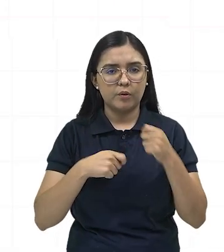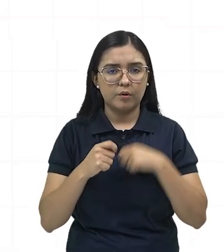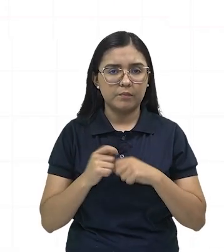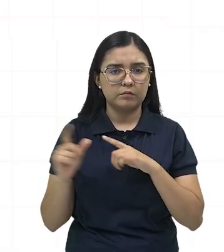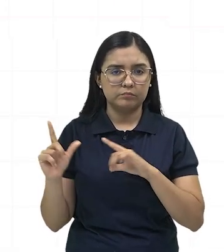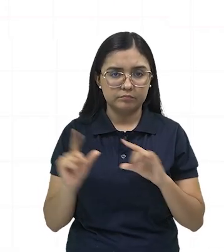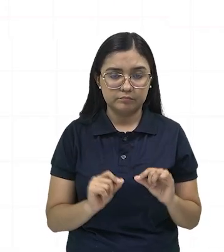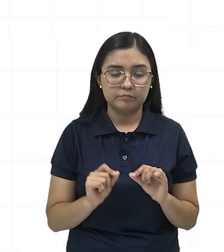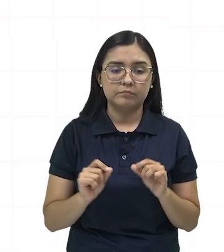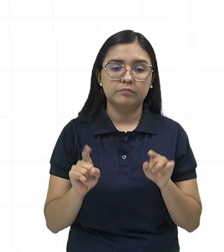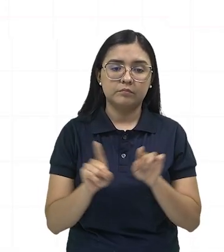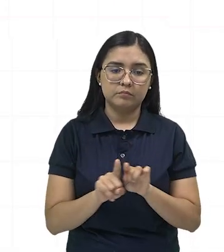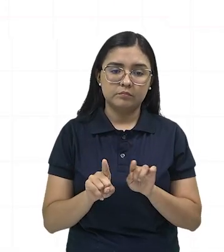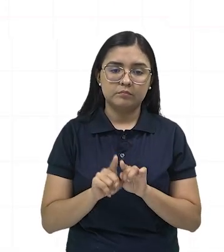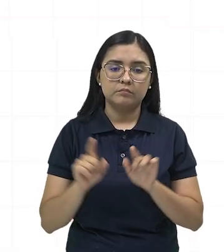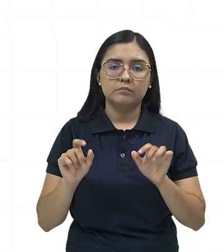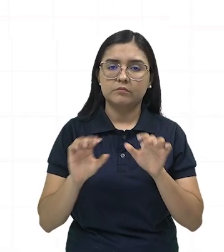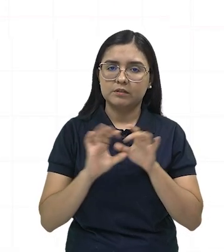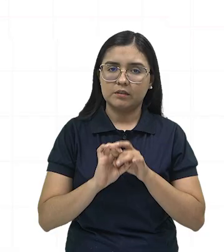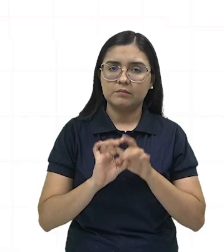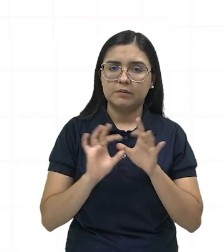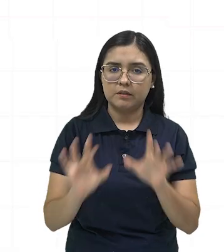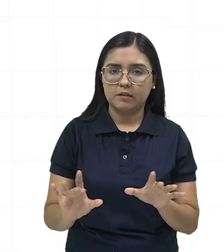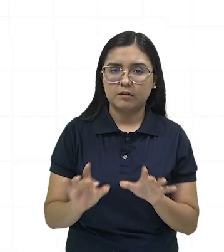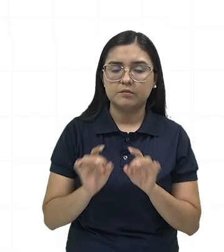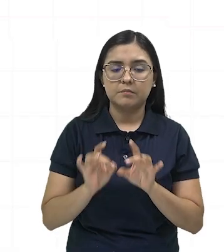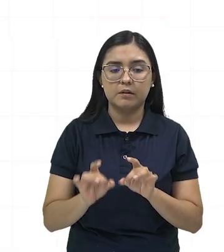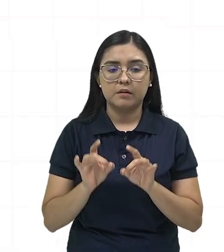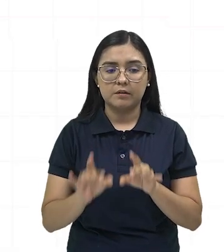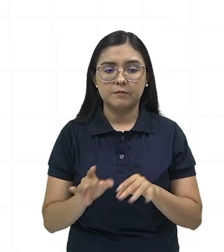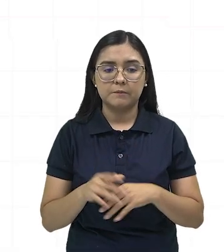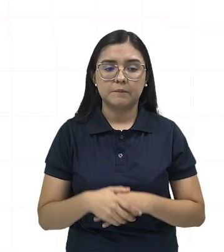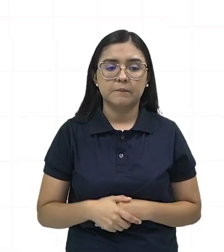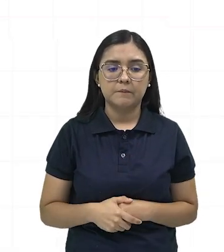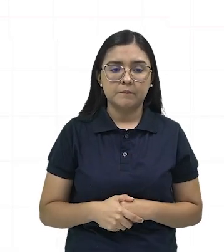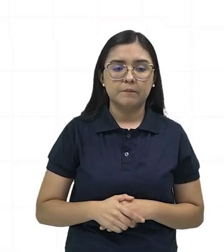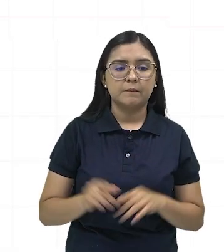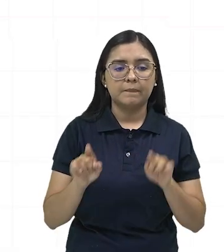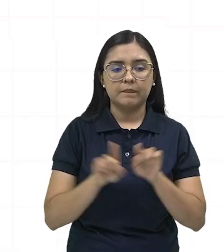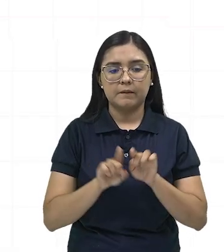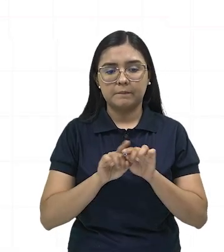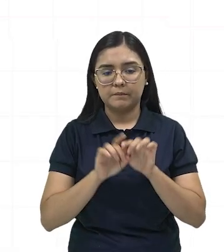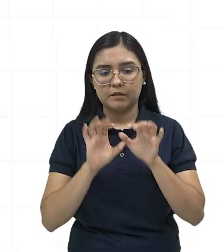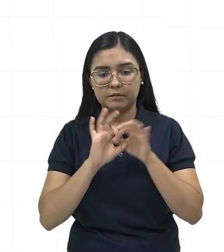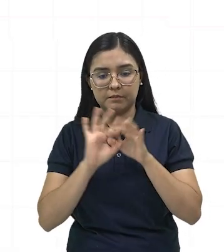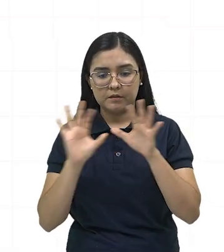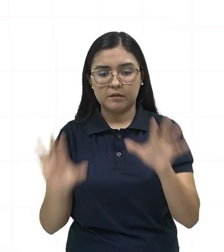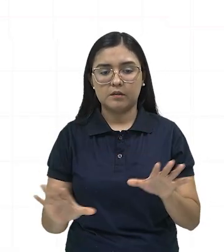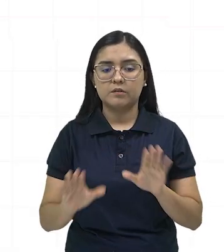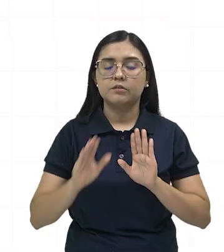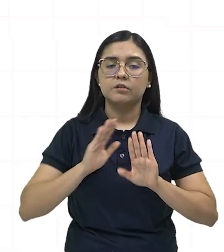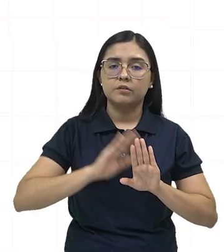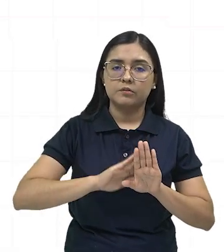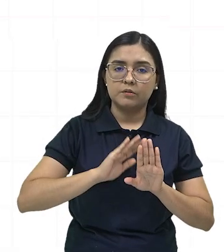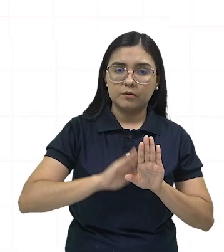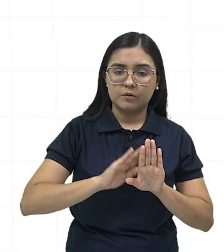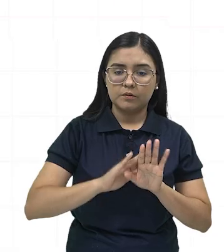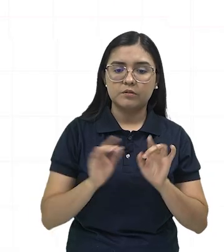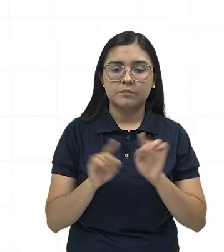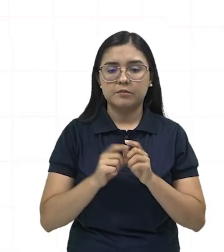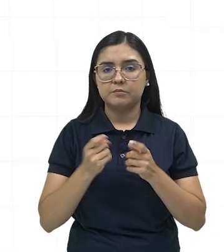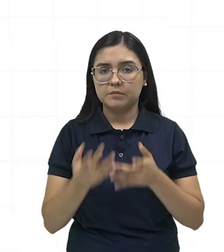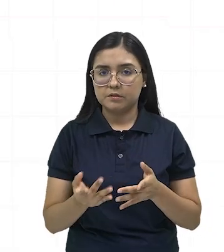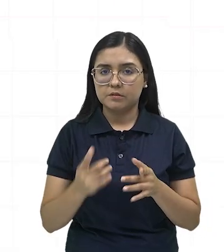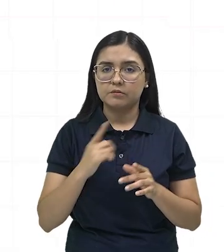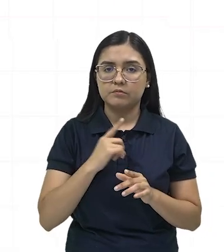essa ideia de liberdade de mercado. Liberdade ideológica e de expressão, fazendo parte,